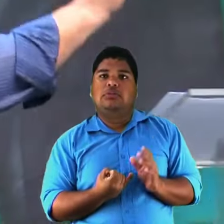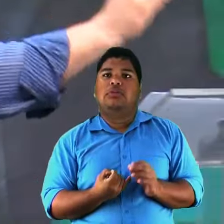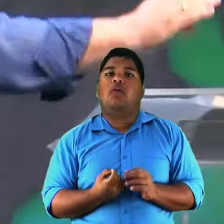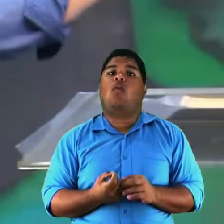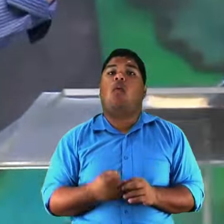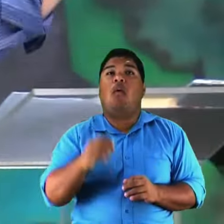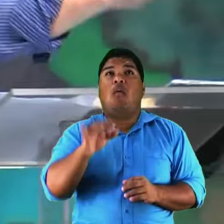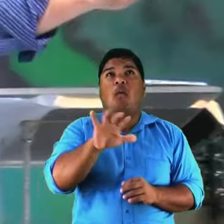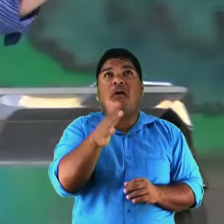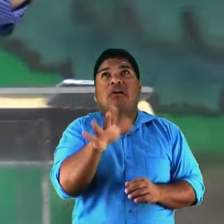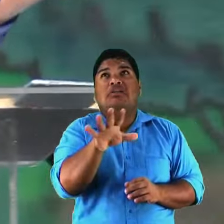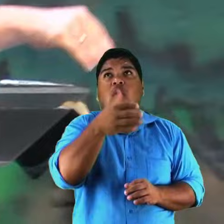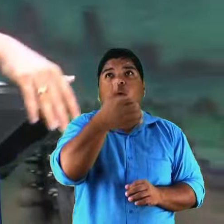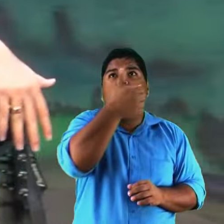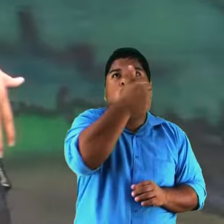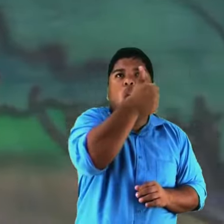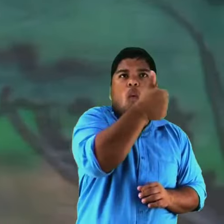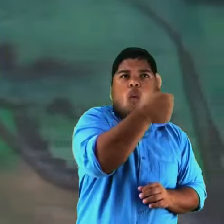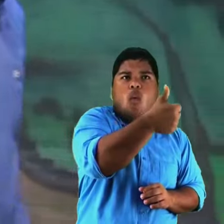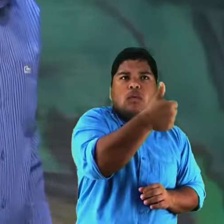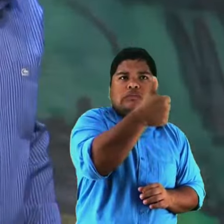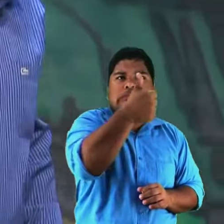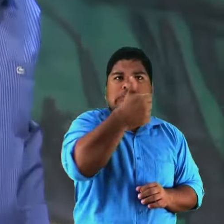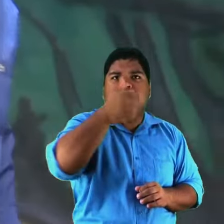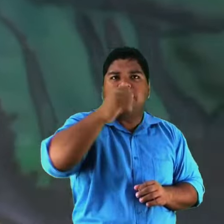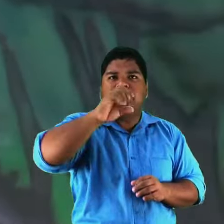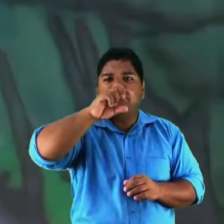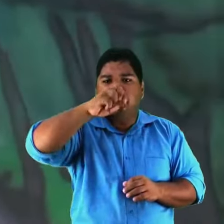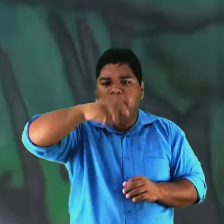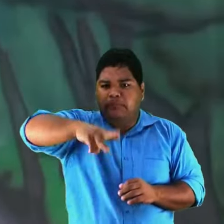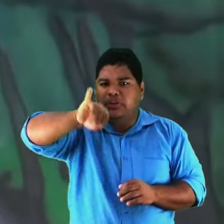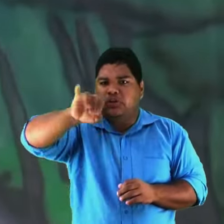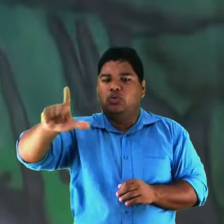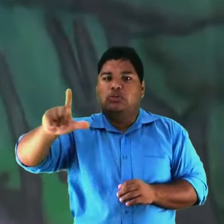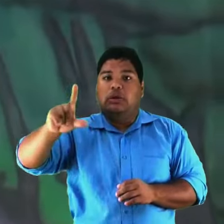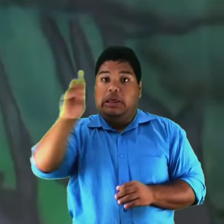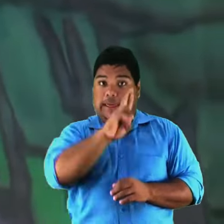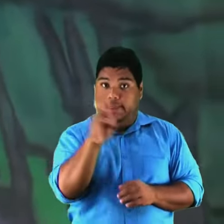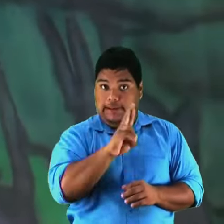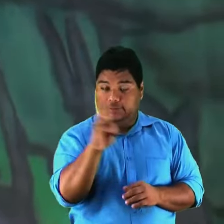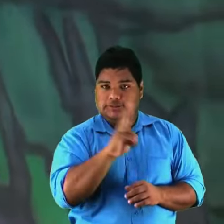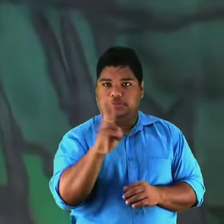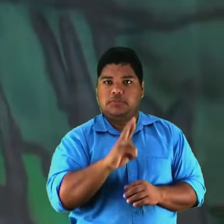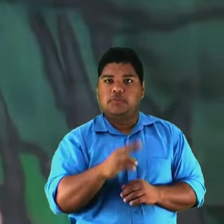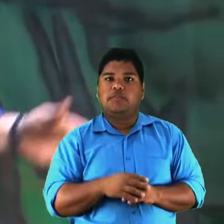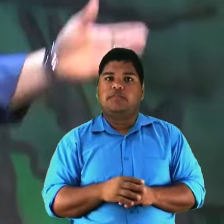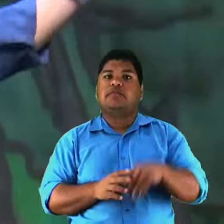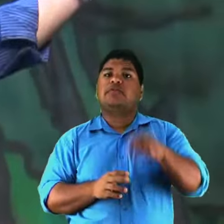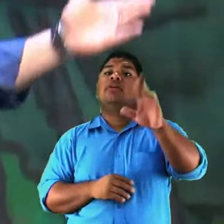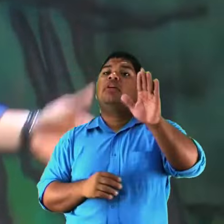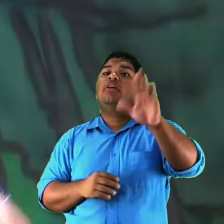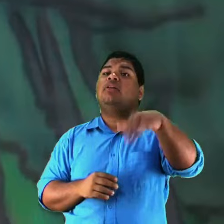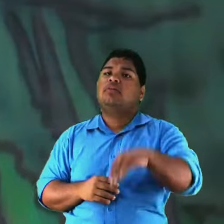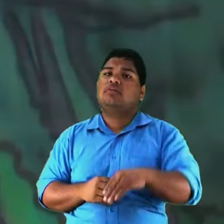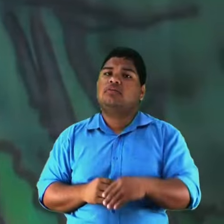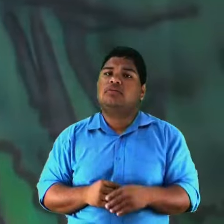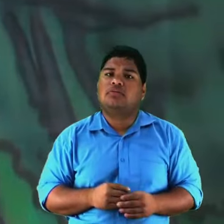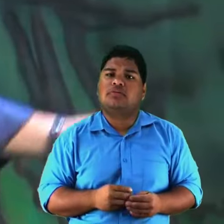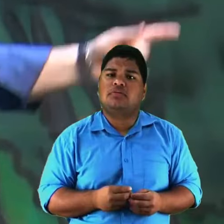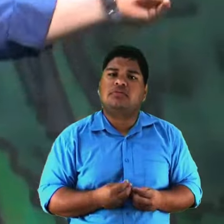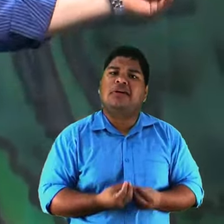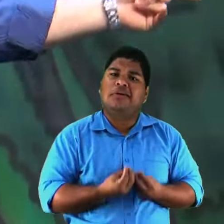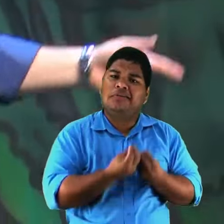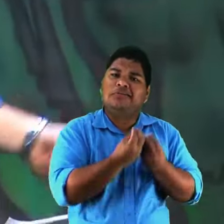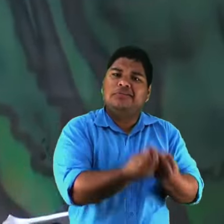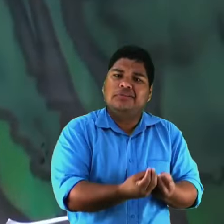quase 11 mil reais. Porque se a mulher soubesse, tinha dito, ei, investe esse negócio,